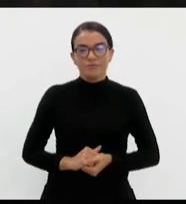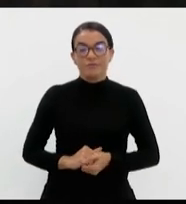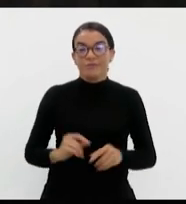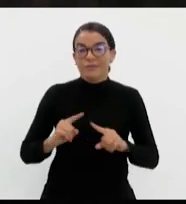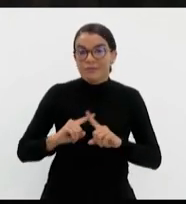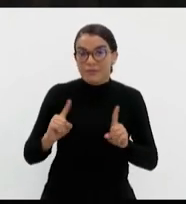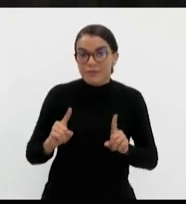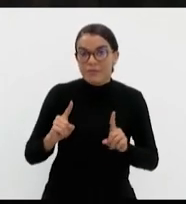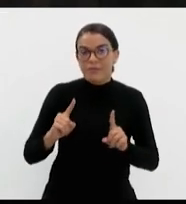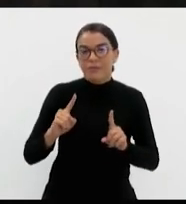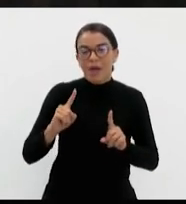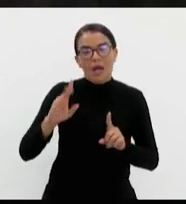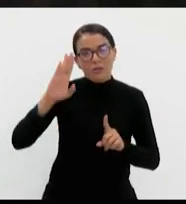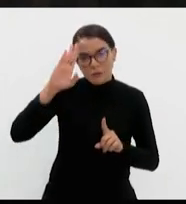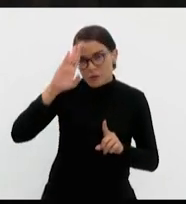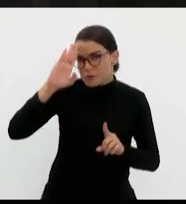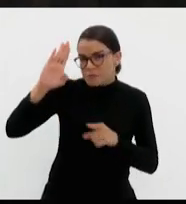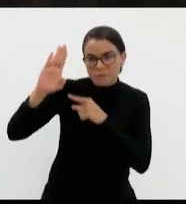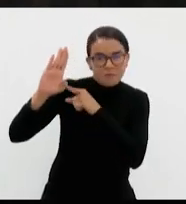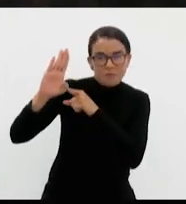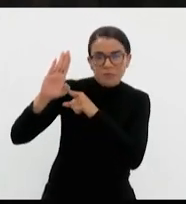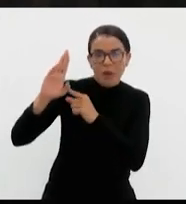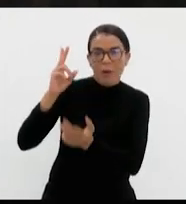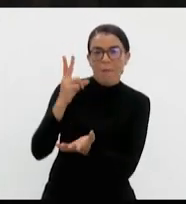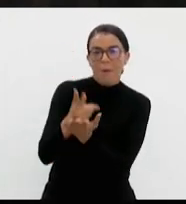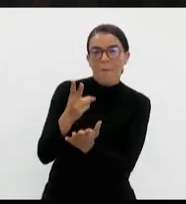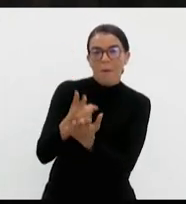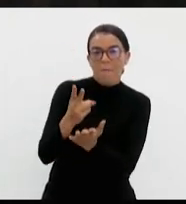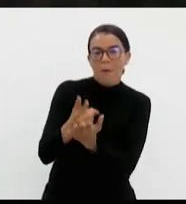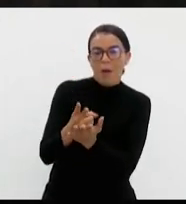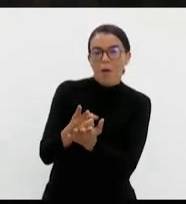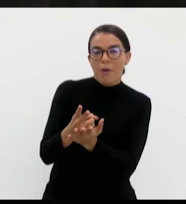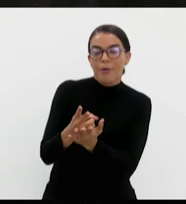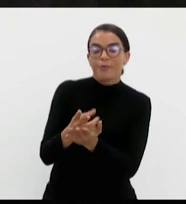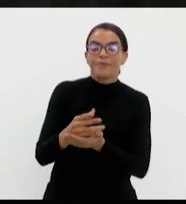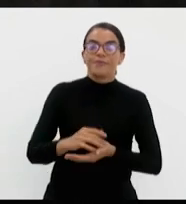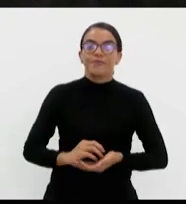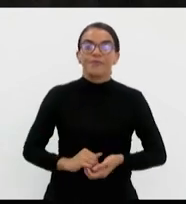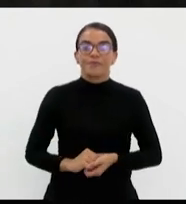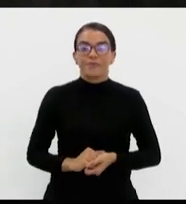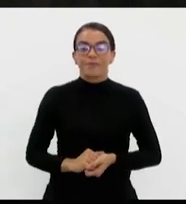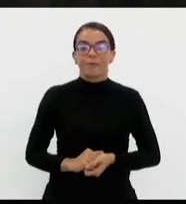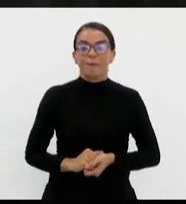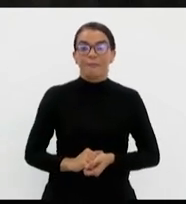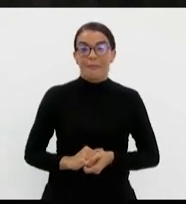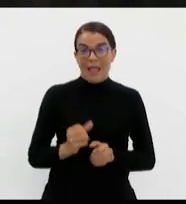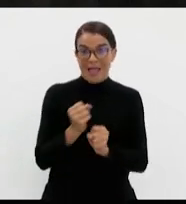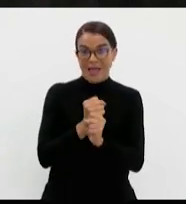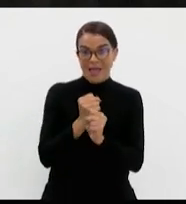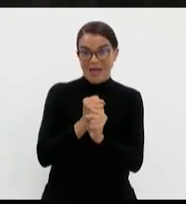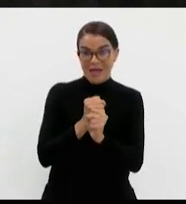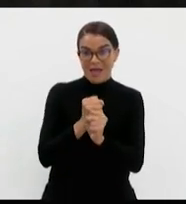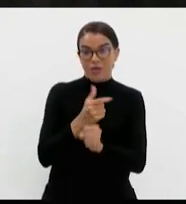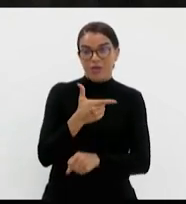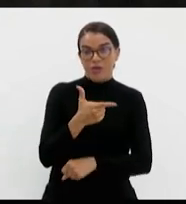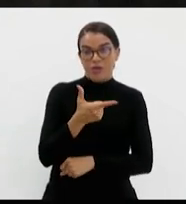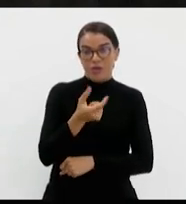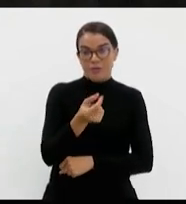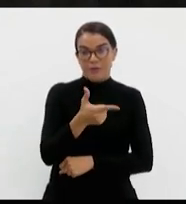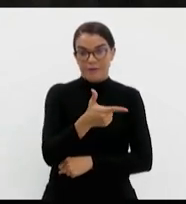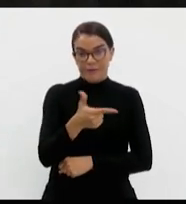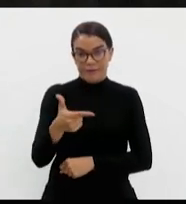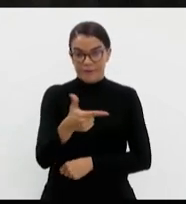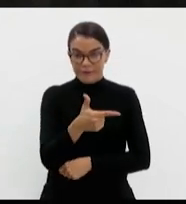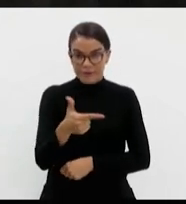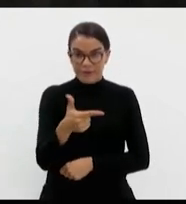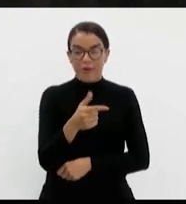mas o princípio se manteve. E no ano de 22,